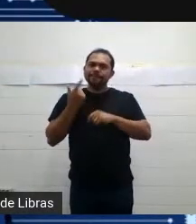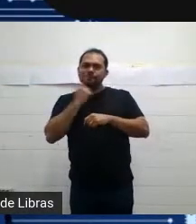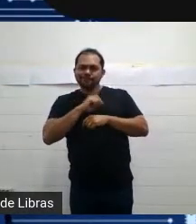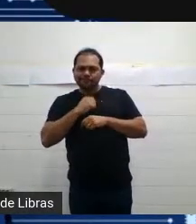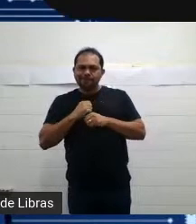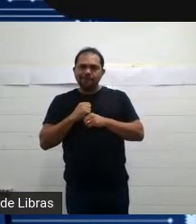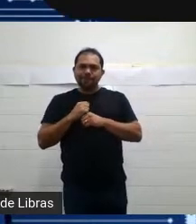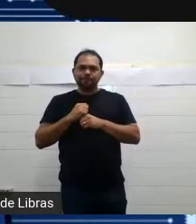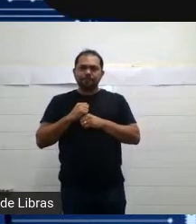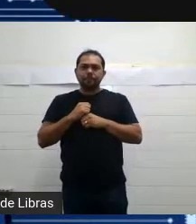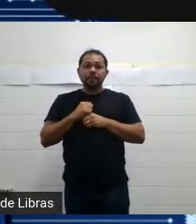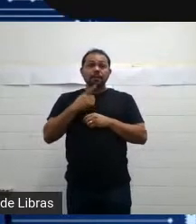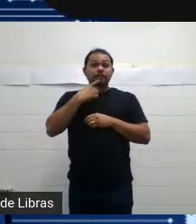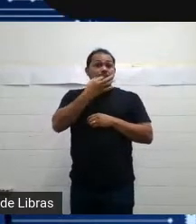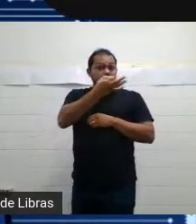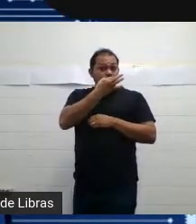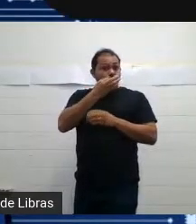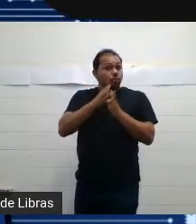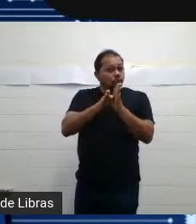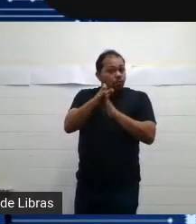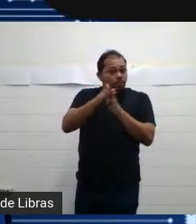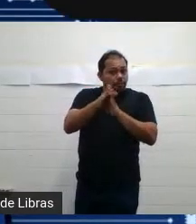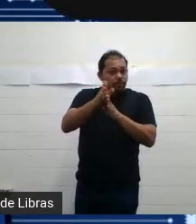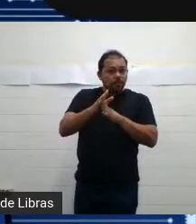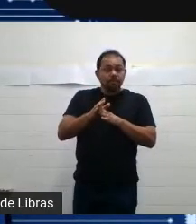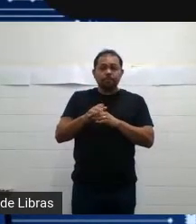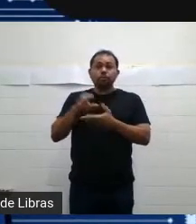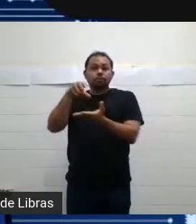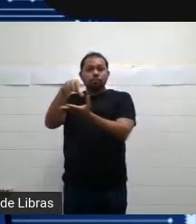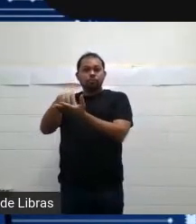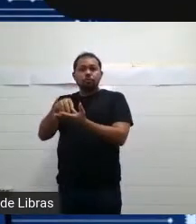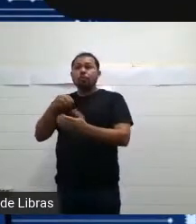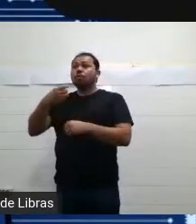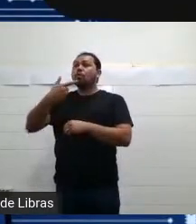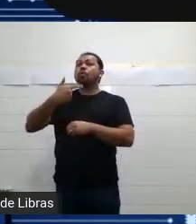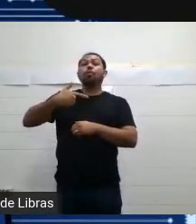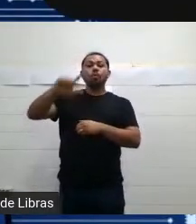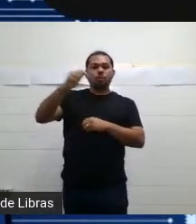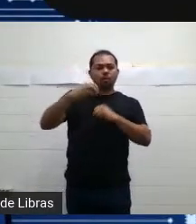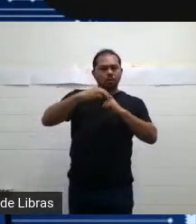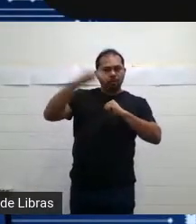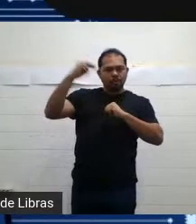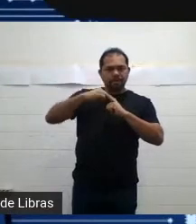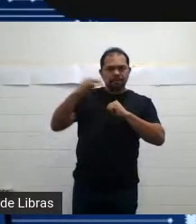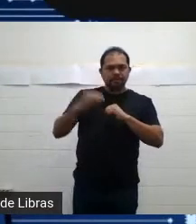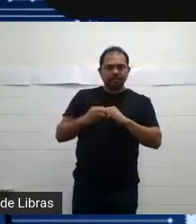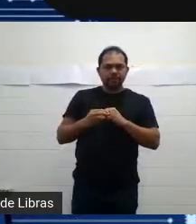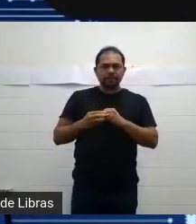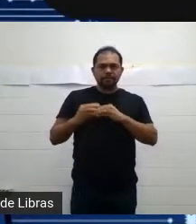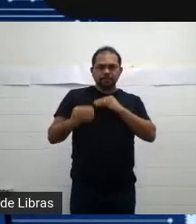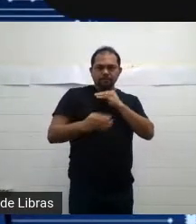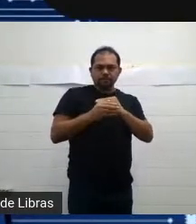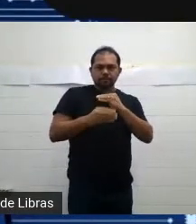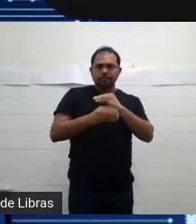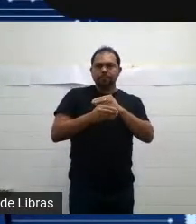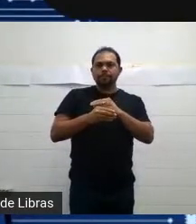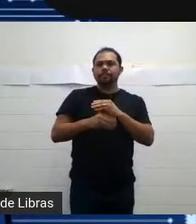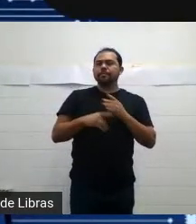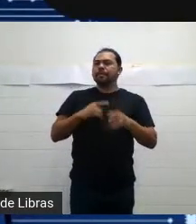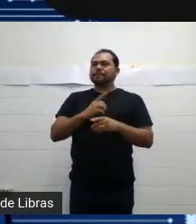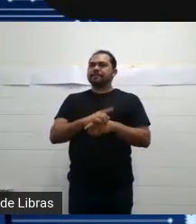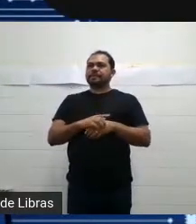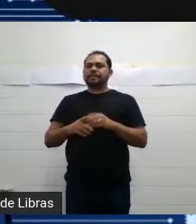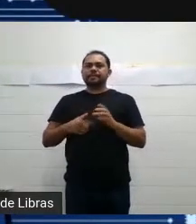aqui uma sugestão, inclusive, para o próprio mestrado, né, em focar mais na construção do produto do que em si na